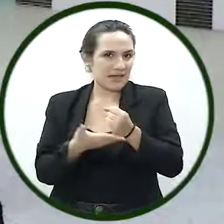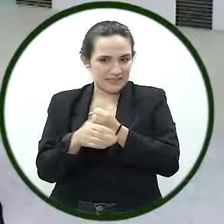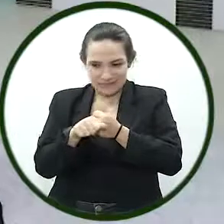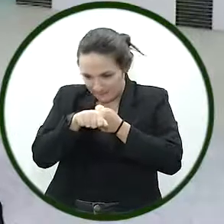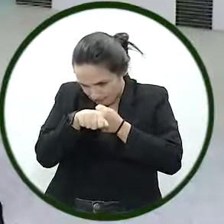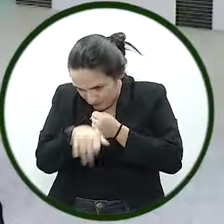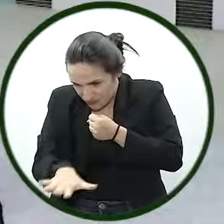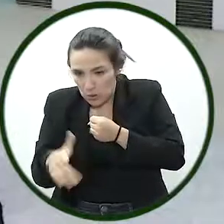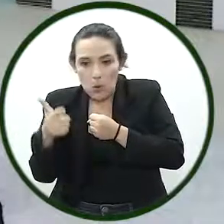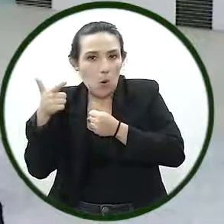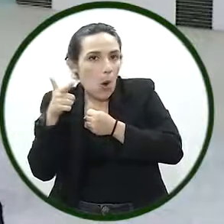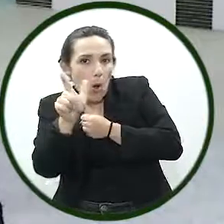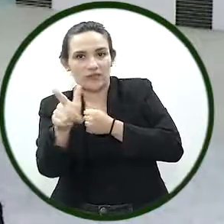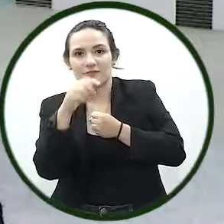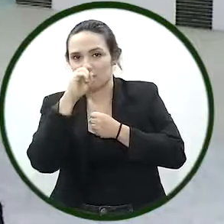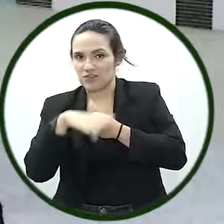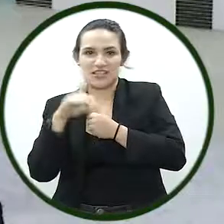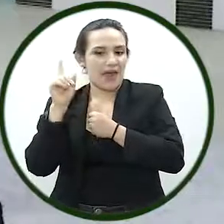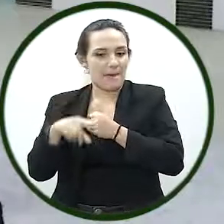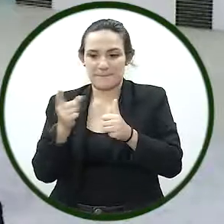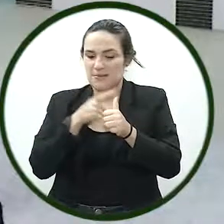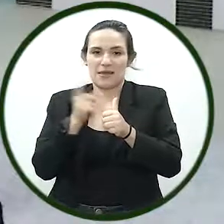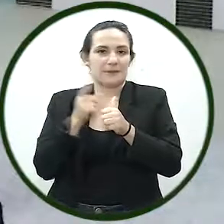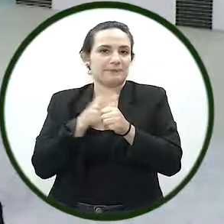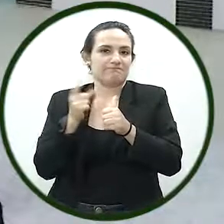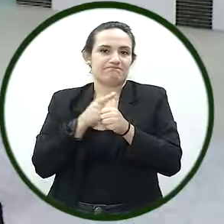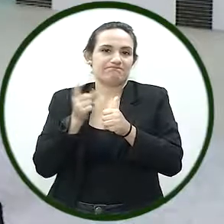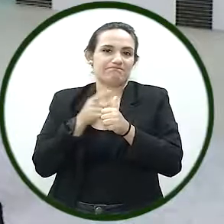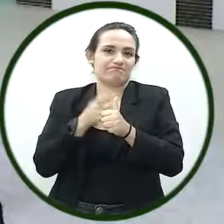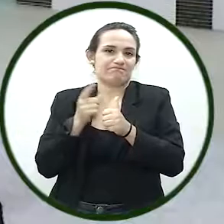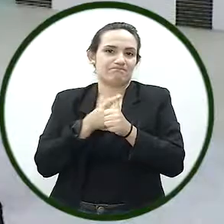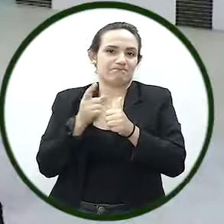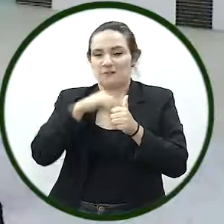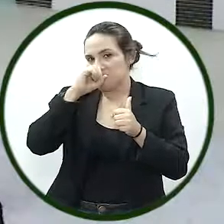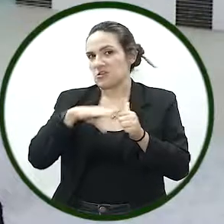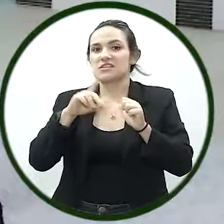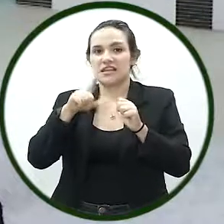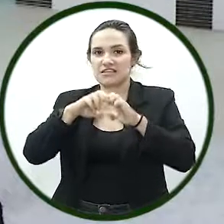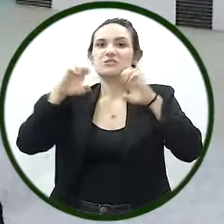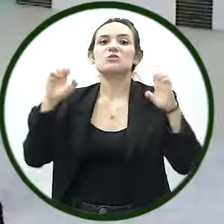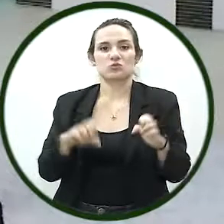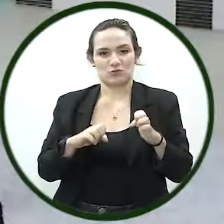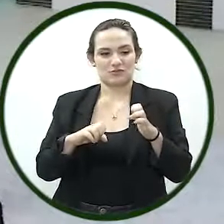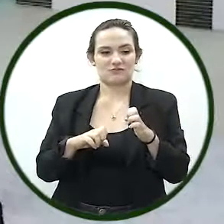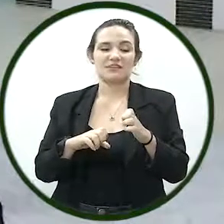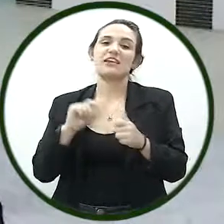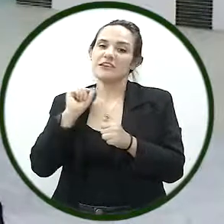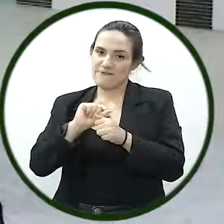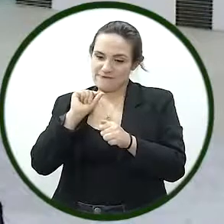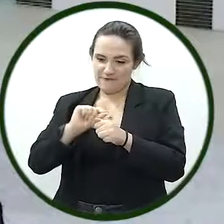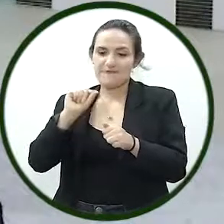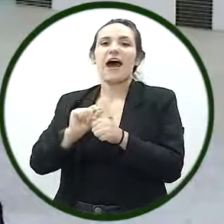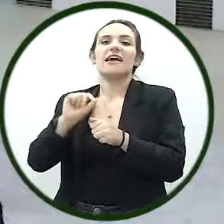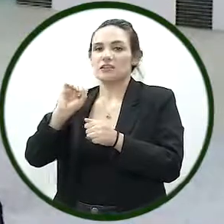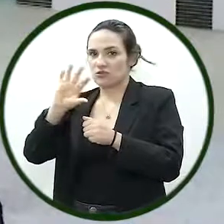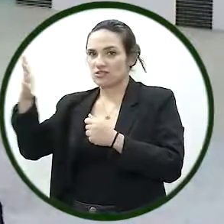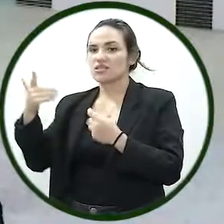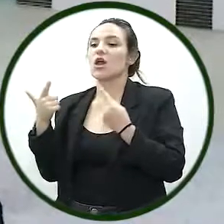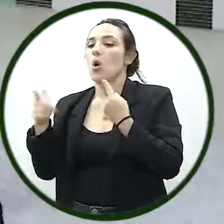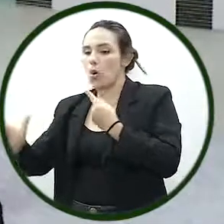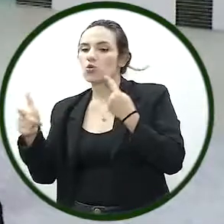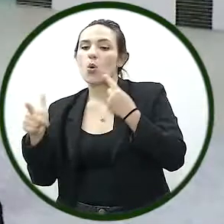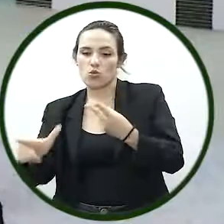violência nasce dessa injustiça social. Originária, ela é a primeira. Ela é a primeira. E porque que dá margem para as outras naturezas